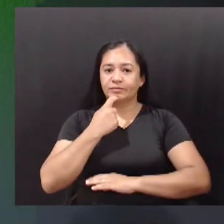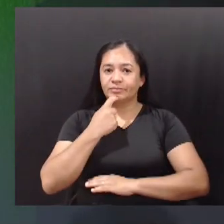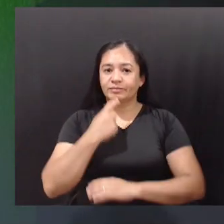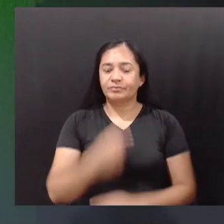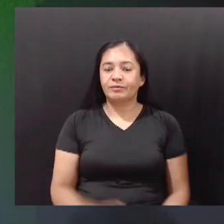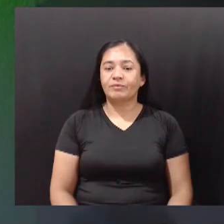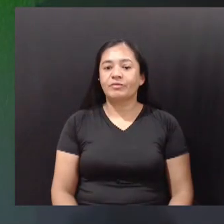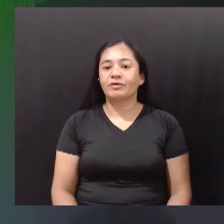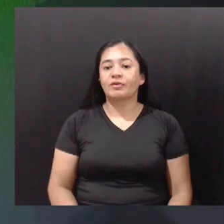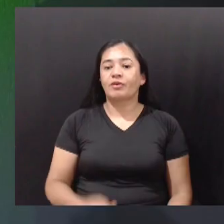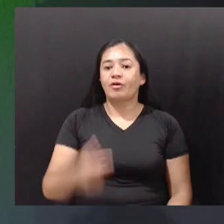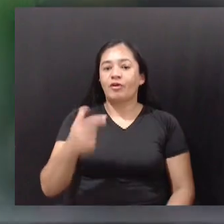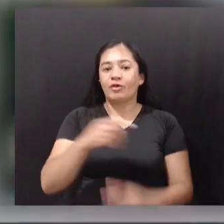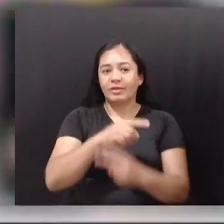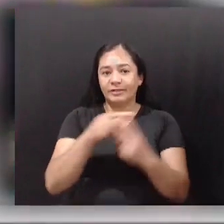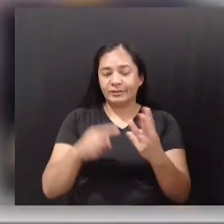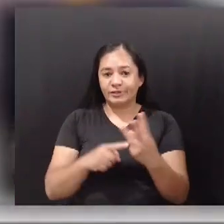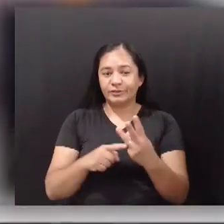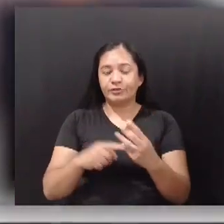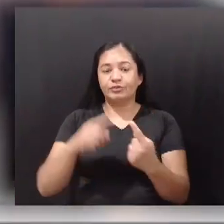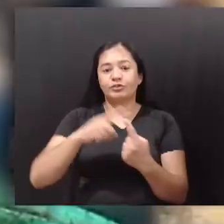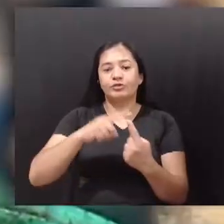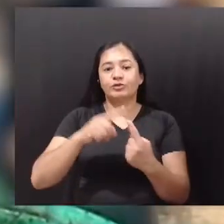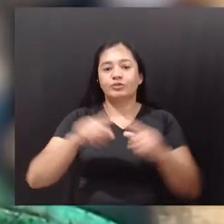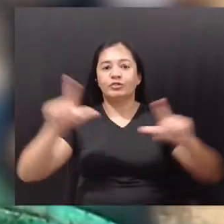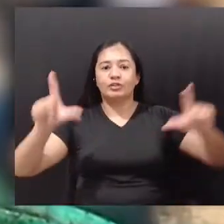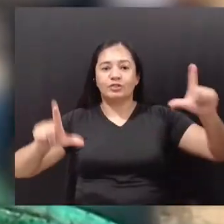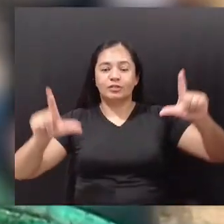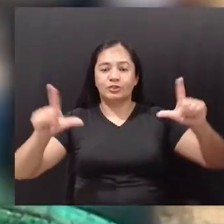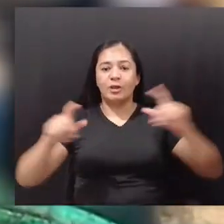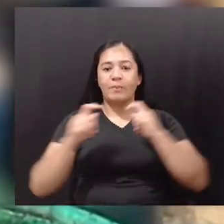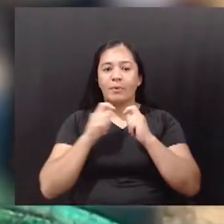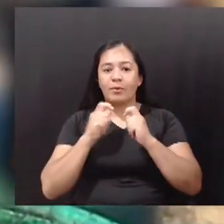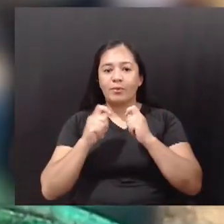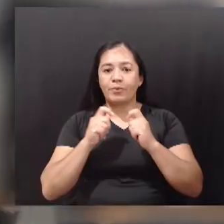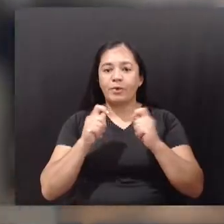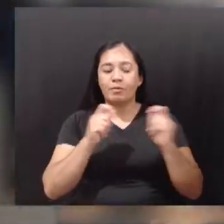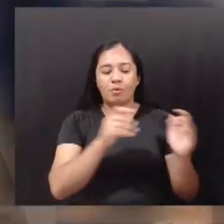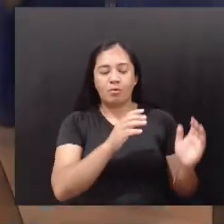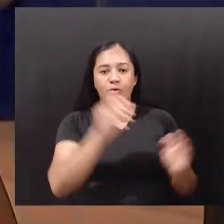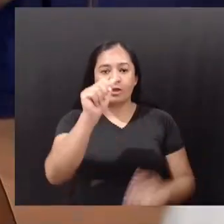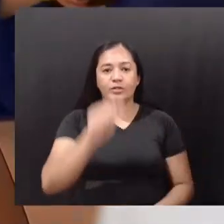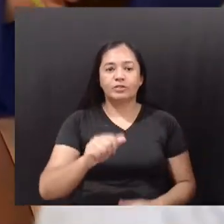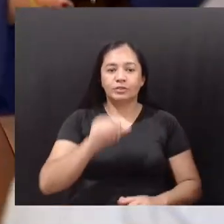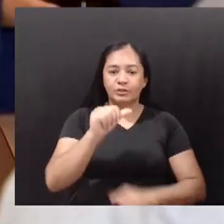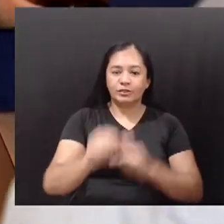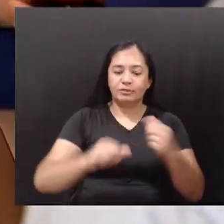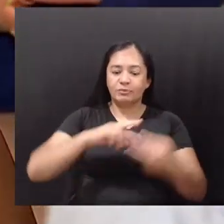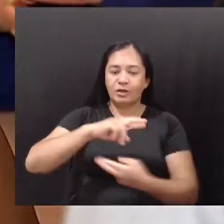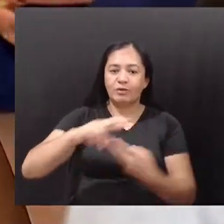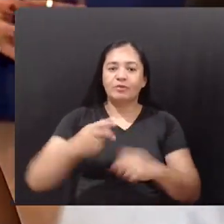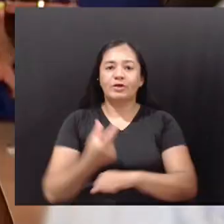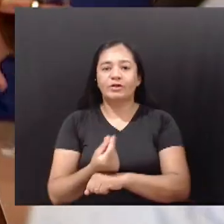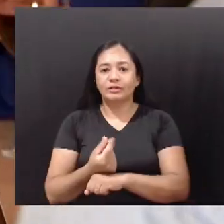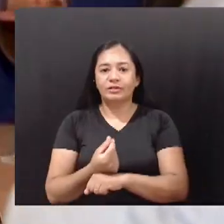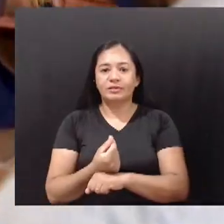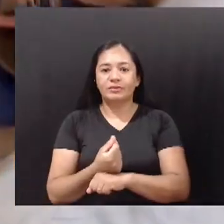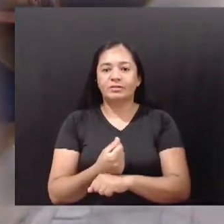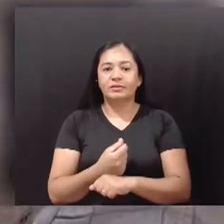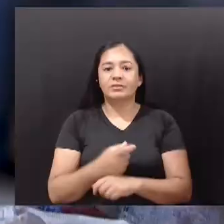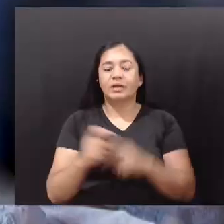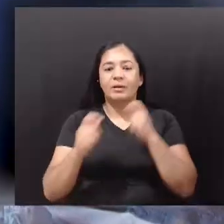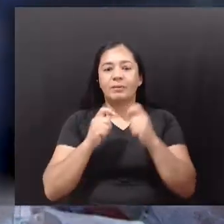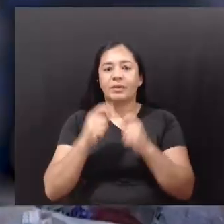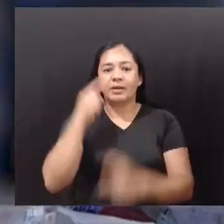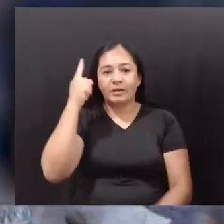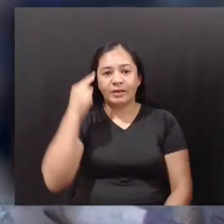prêmio, na categoria Televisão, com a reportagem Cooperativa Transforma Resíduo em Renda, feita pela jornalista Mirna Abreu,